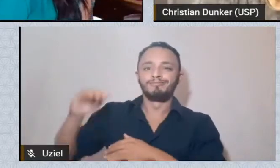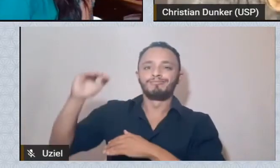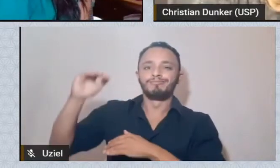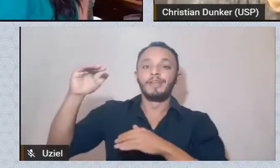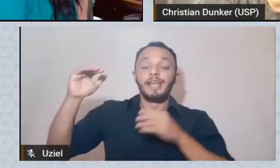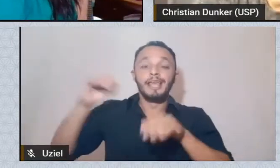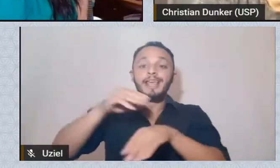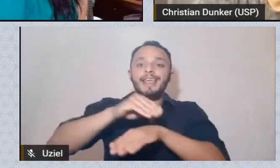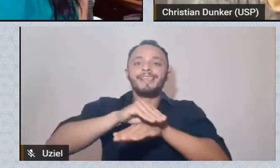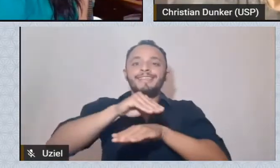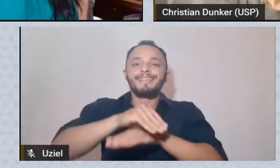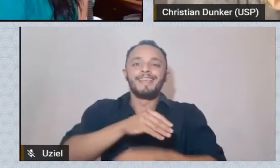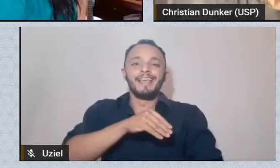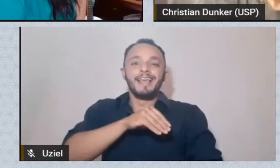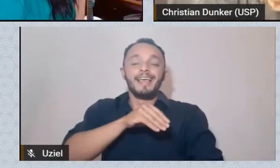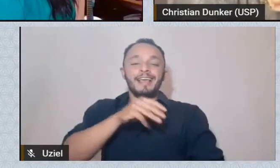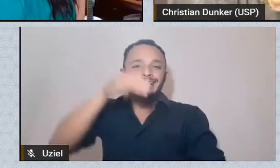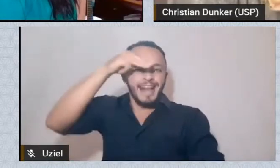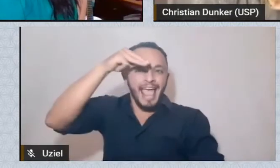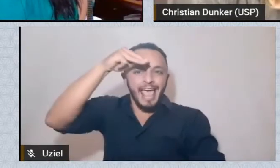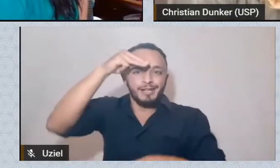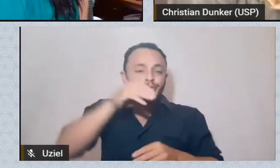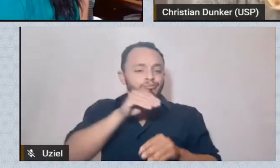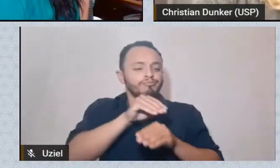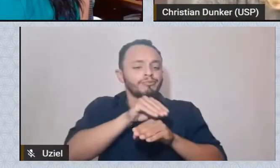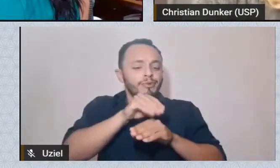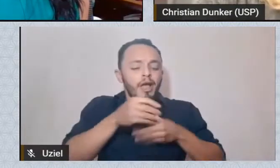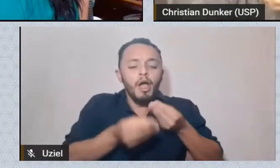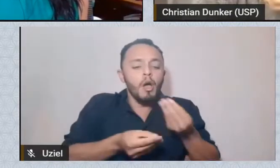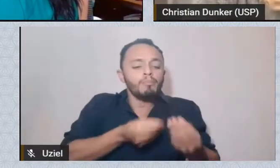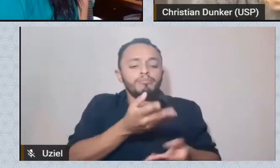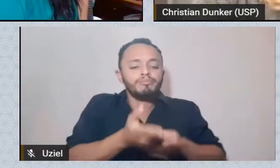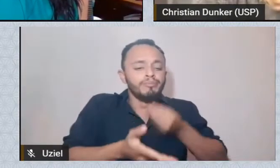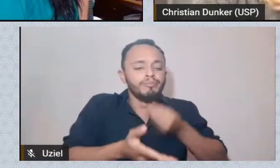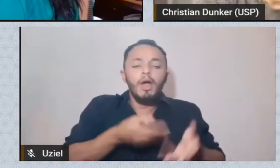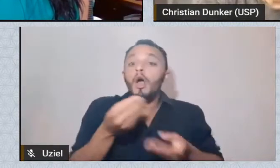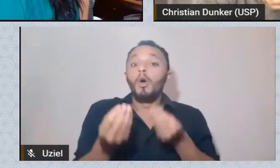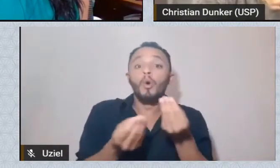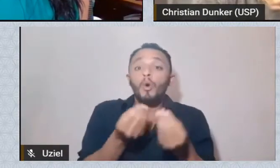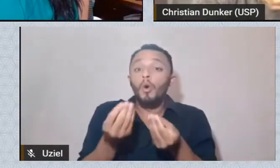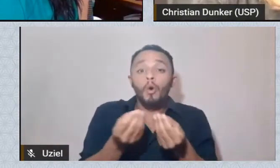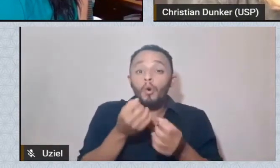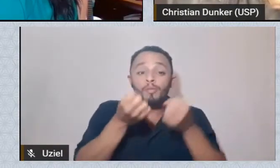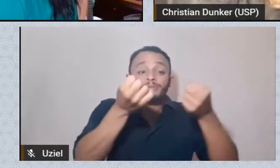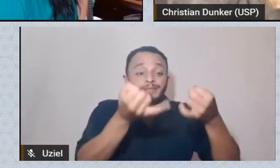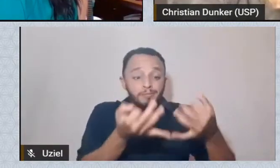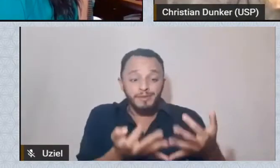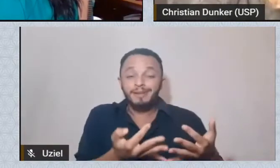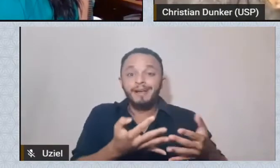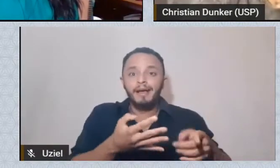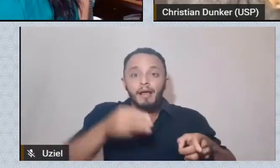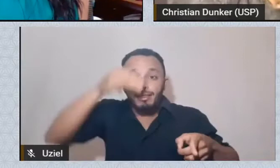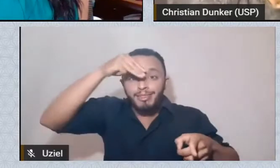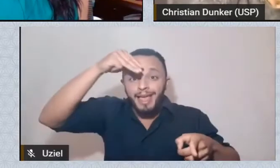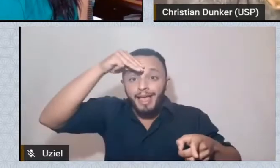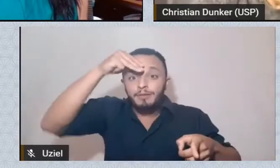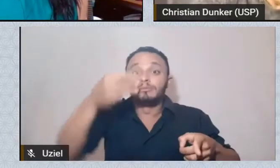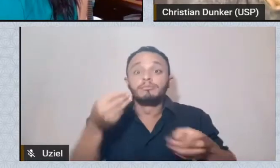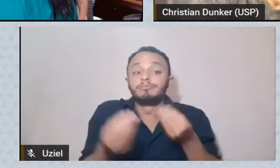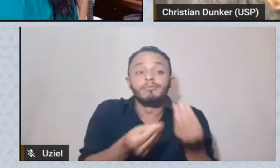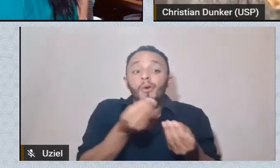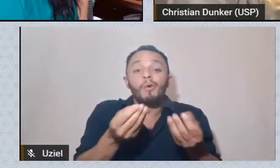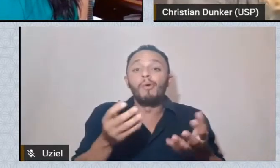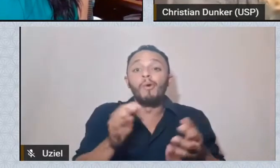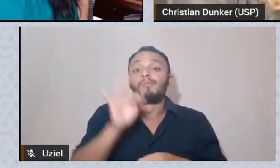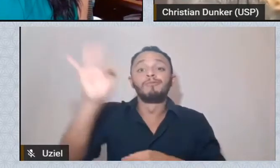está vivendo? O que você acha disso? Eu acho uma ótima pergunta, é uma pergunta que, no fundo,